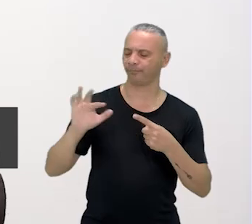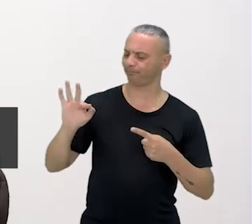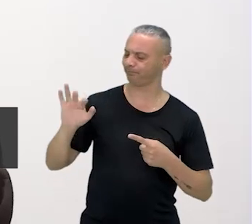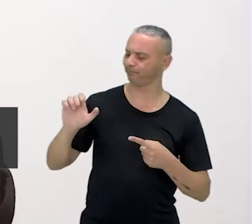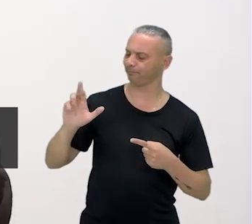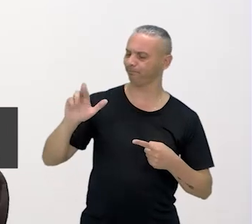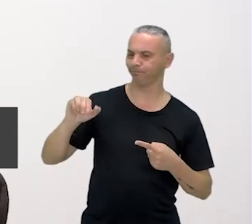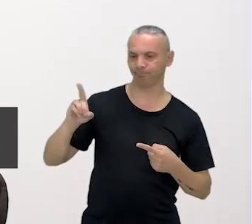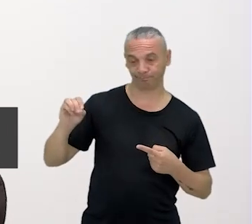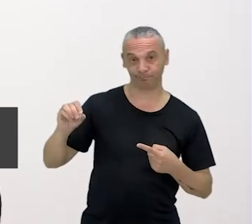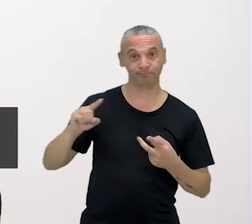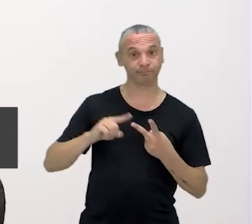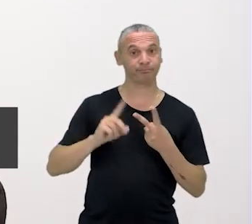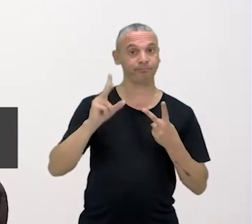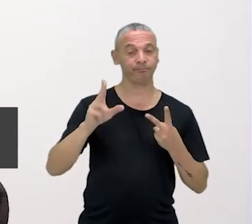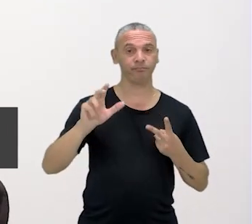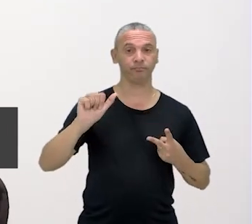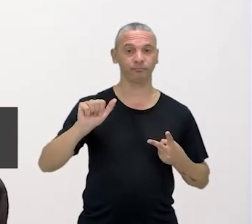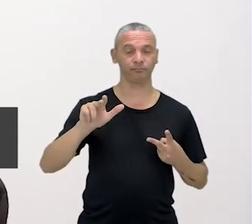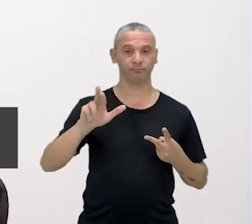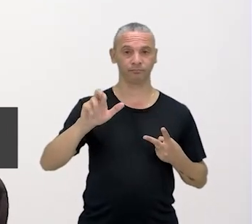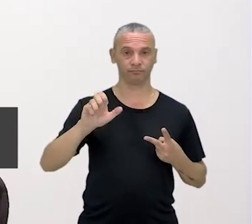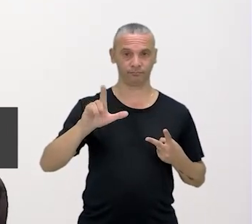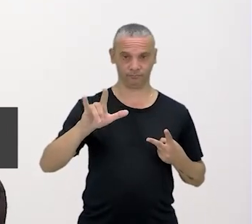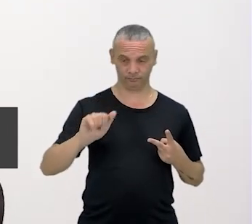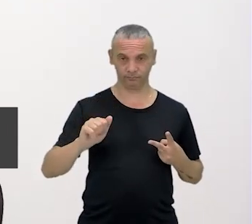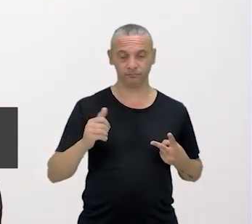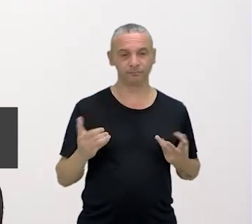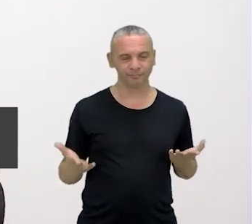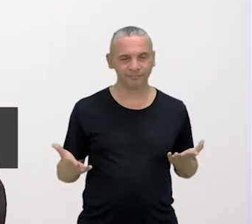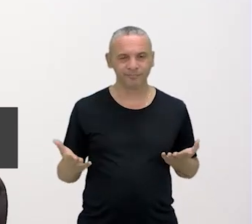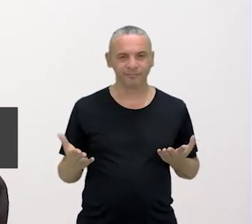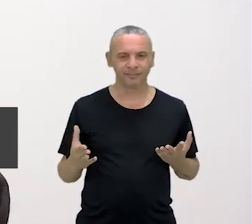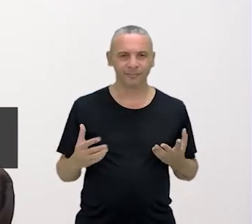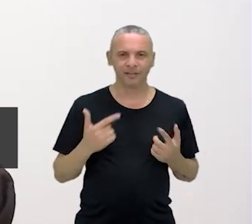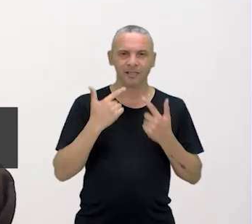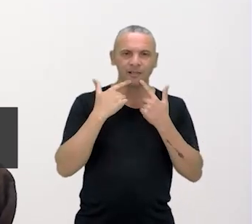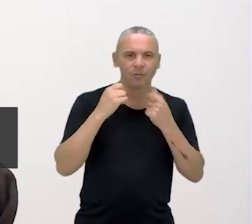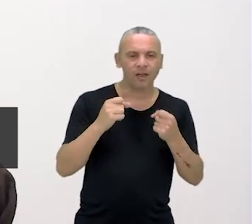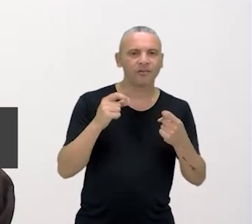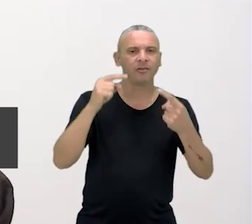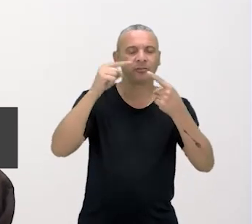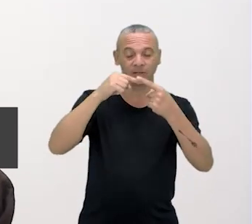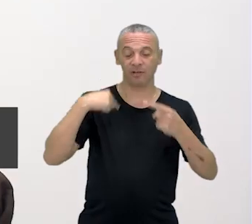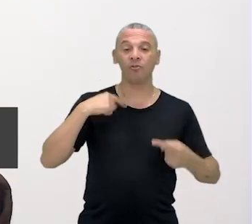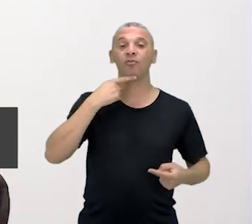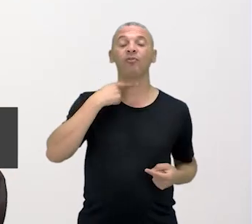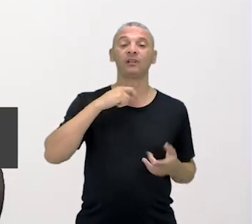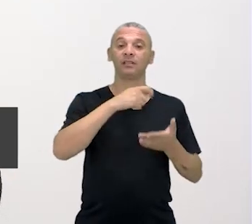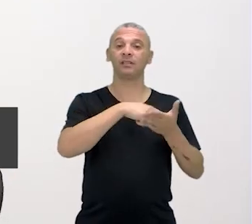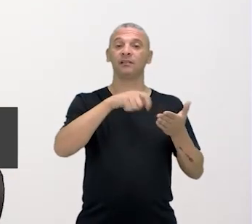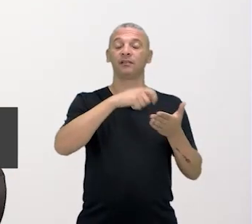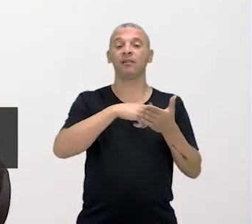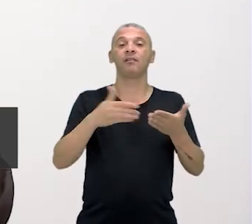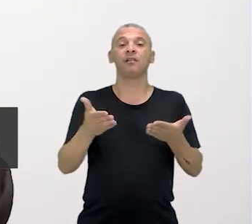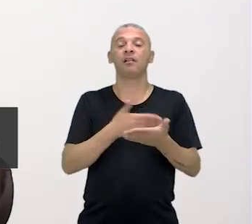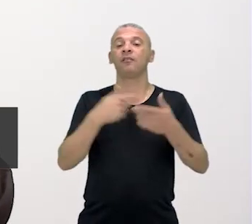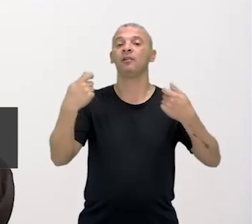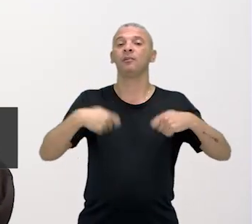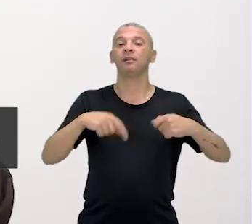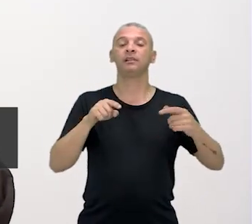detalhes deles, essa linguagem, influência que sofre, e outra coisa, né? Se eu quero escrever um bom livro, eu tenho que